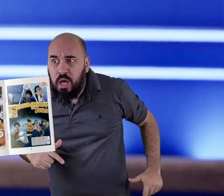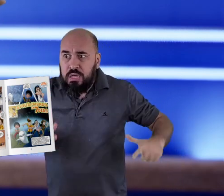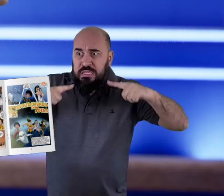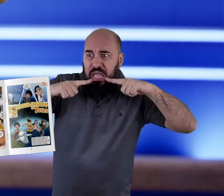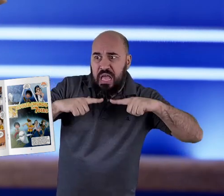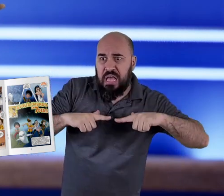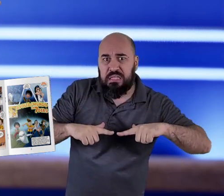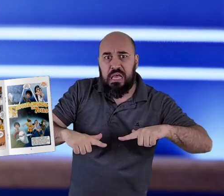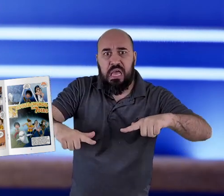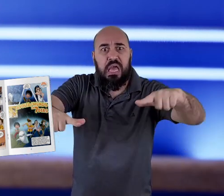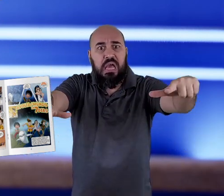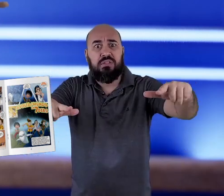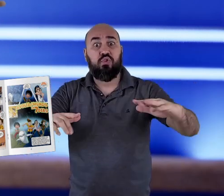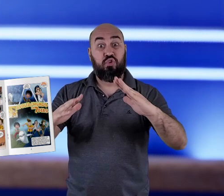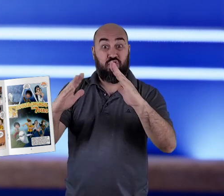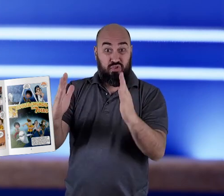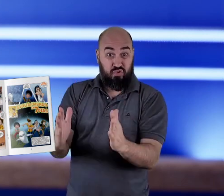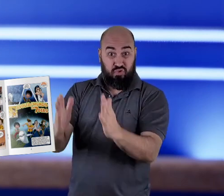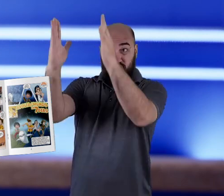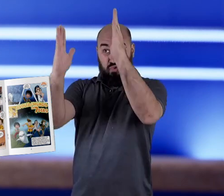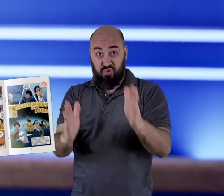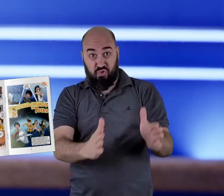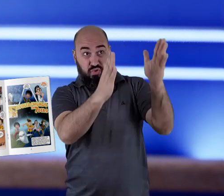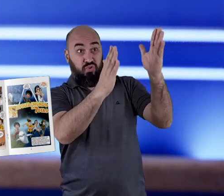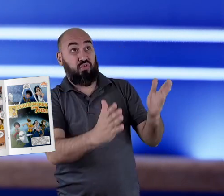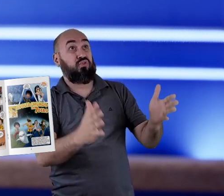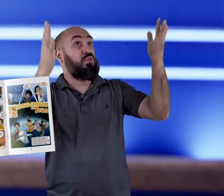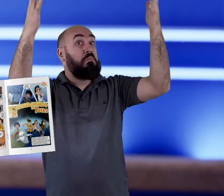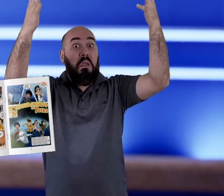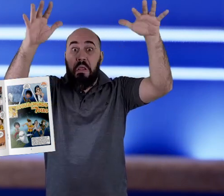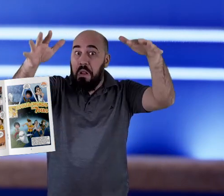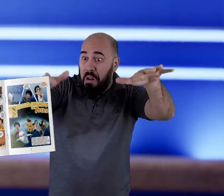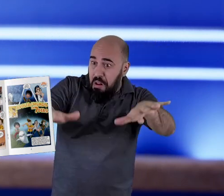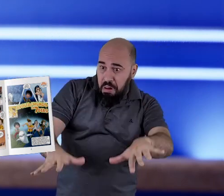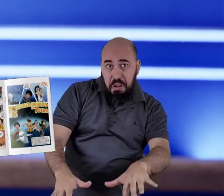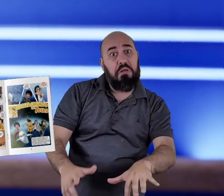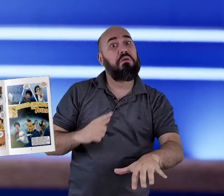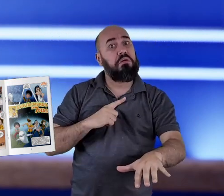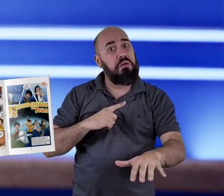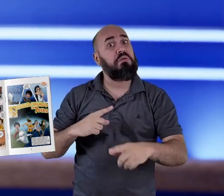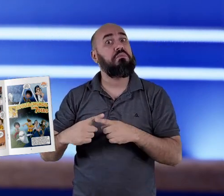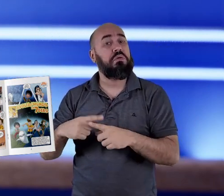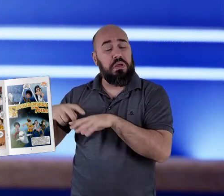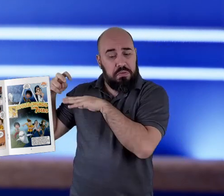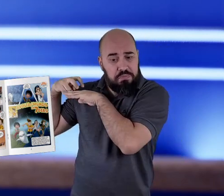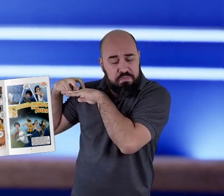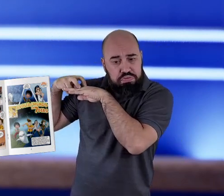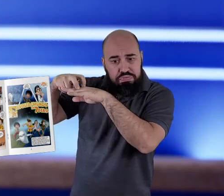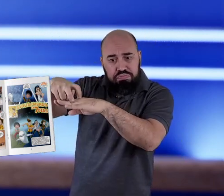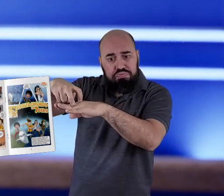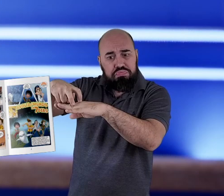cidades estavam derrubadas em ruínas diante do Senhor, diante do furor da sua ira.